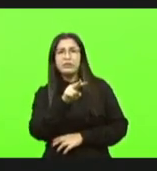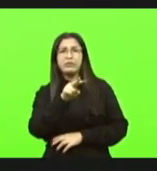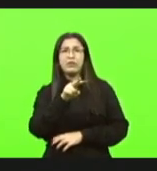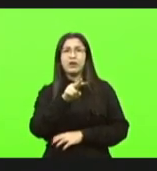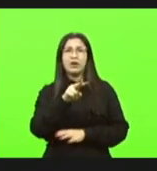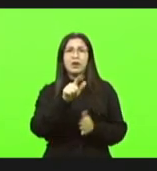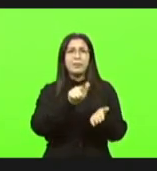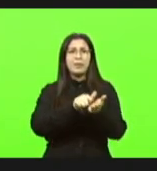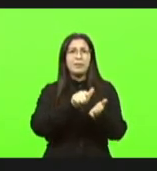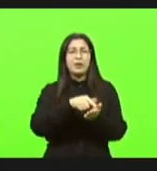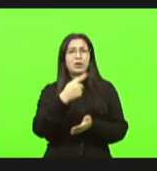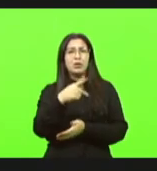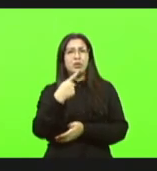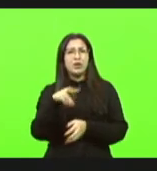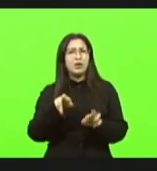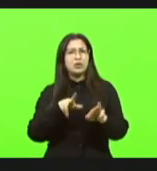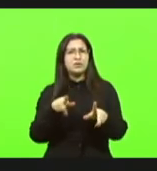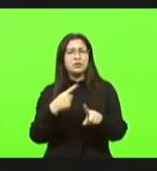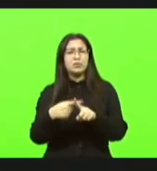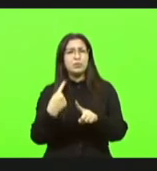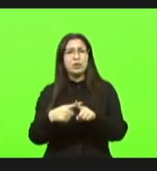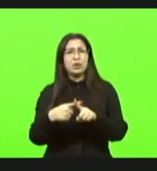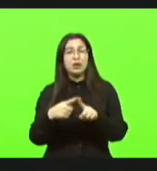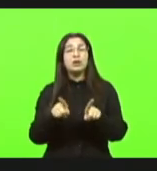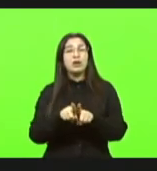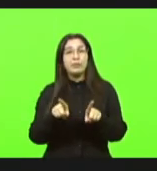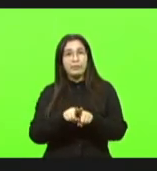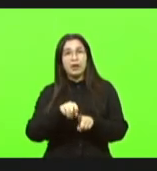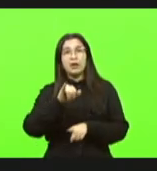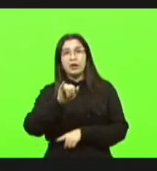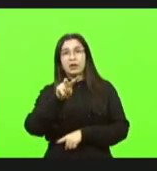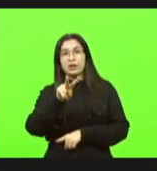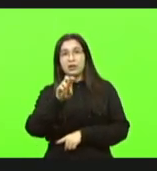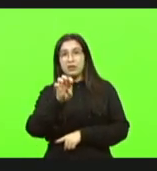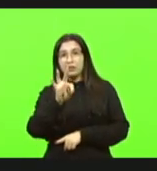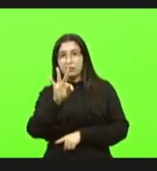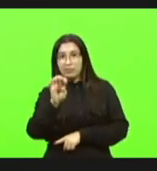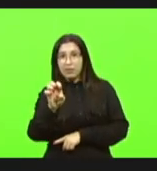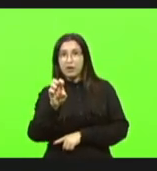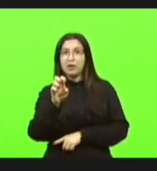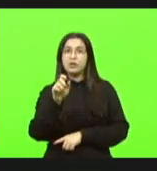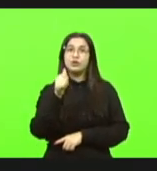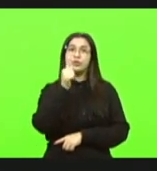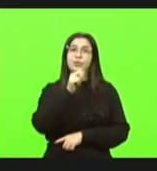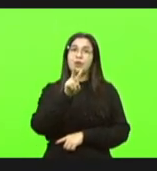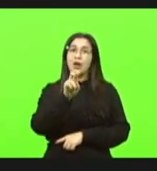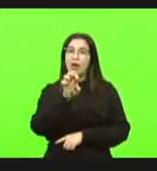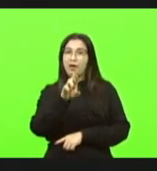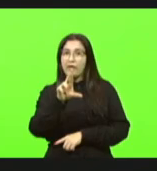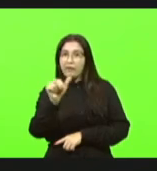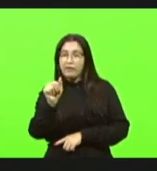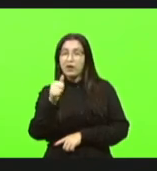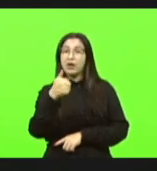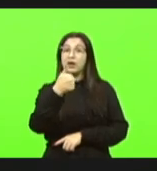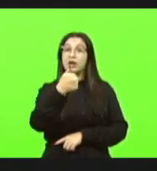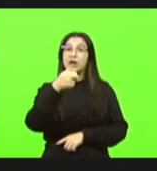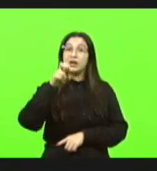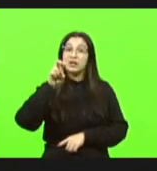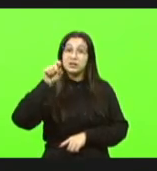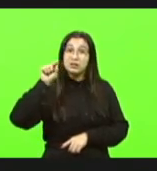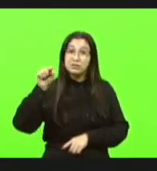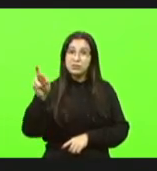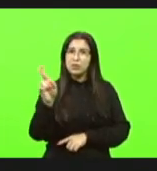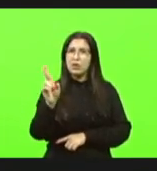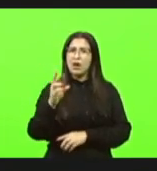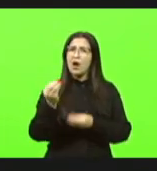30 para 34 mil reais e até a dona Ivete e a Vera kleinubing 15.000 reais por mês quando a gente fala de um